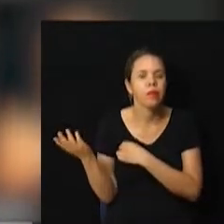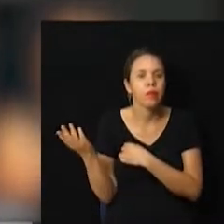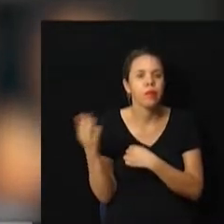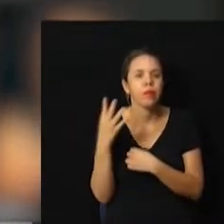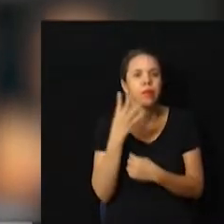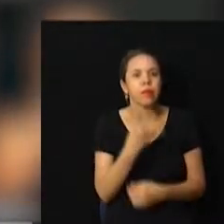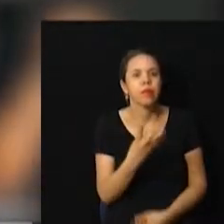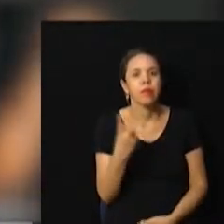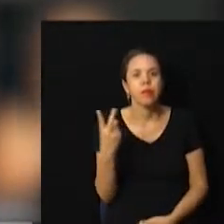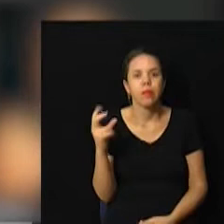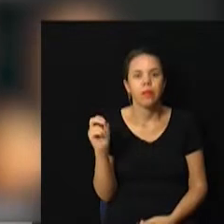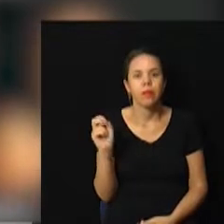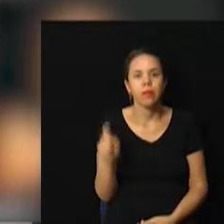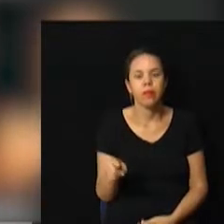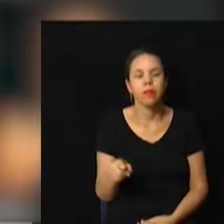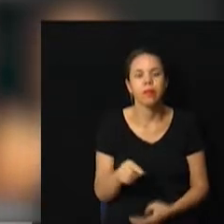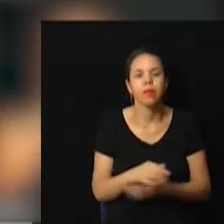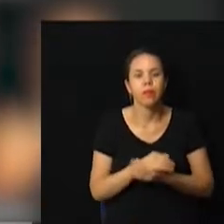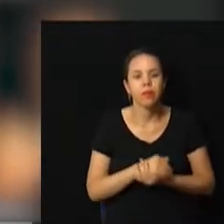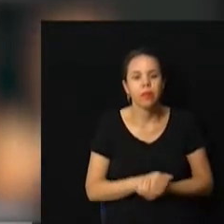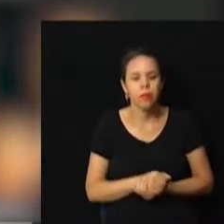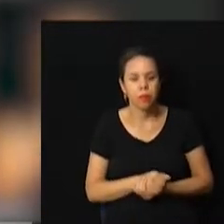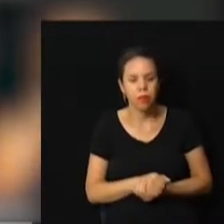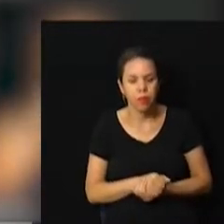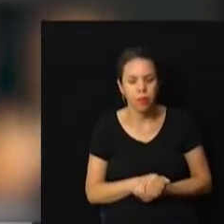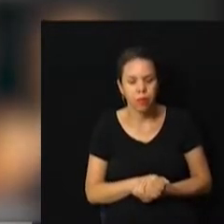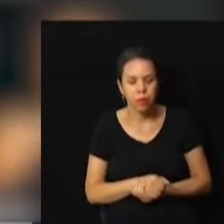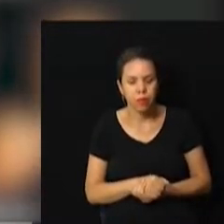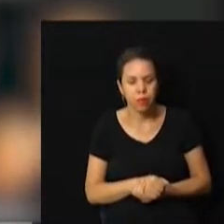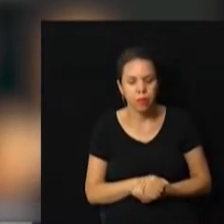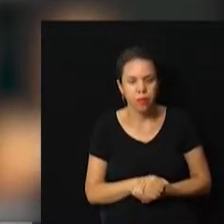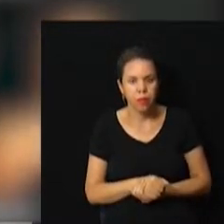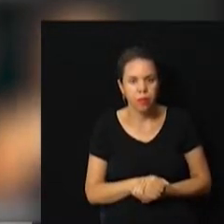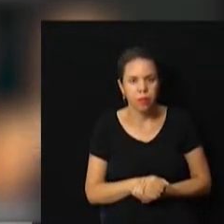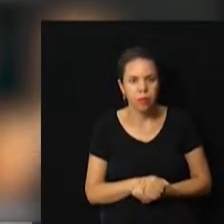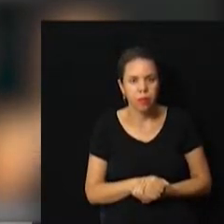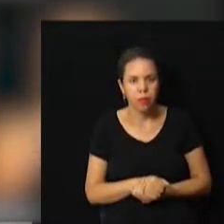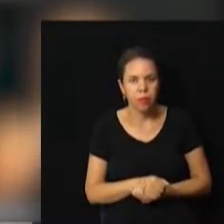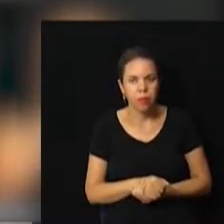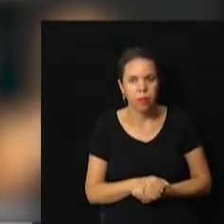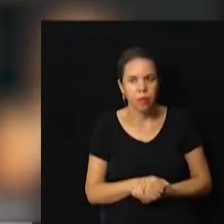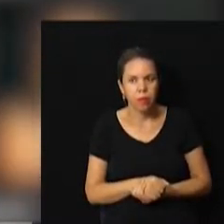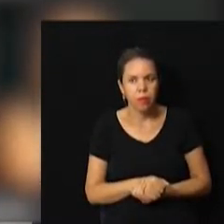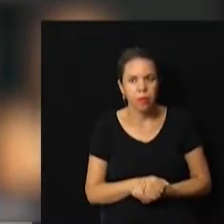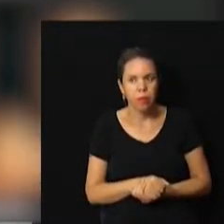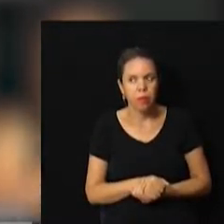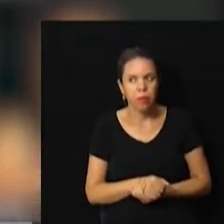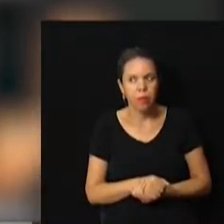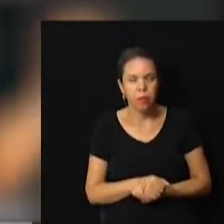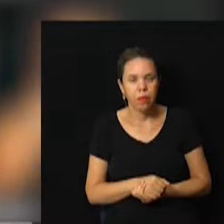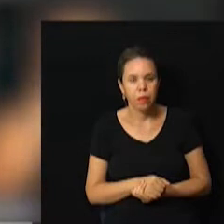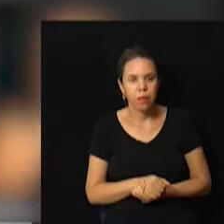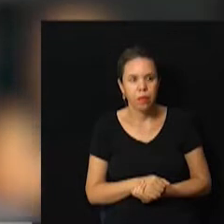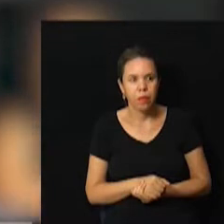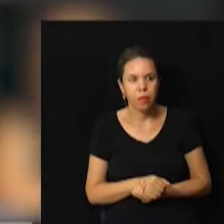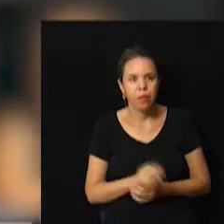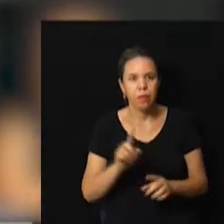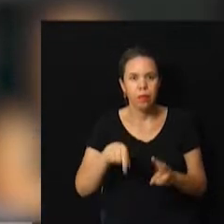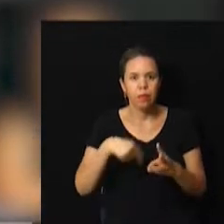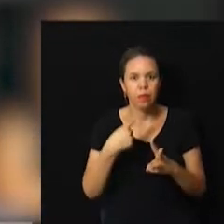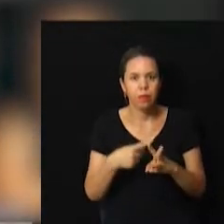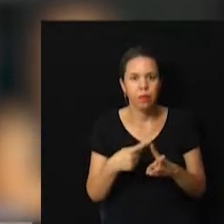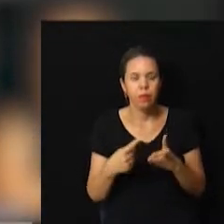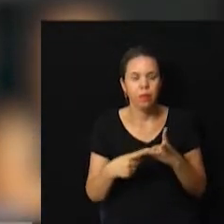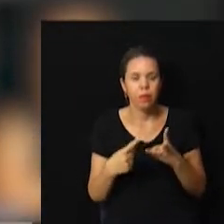e 420 mil munícipes com a